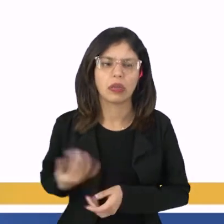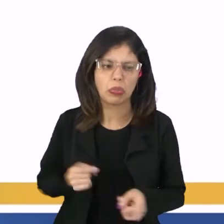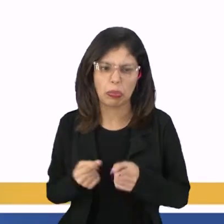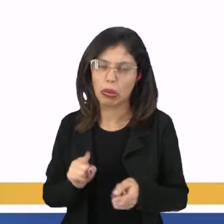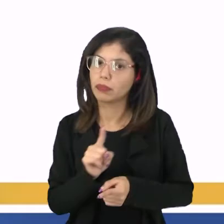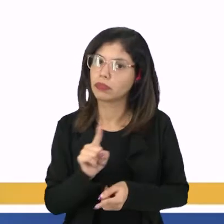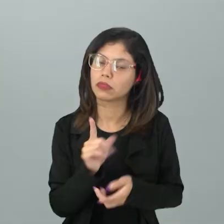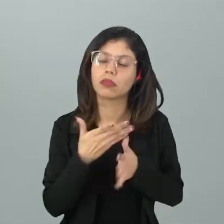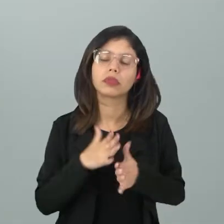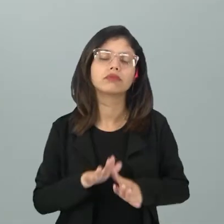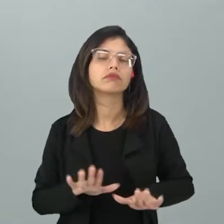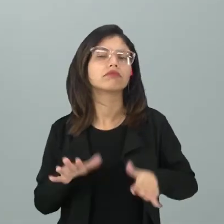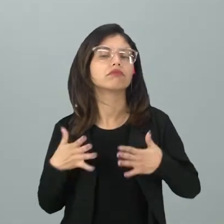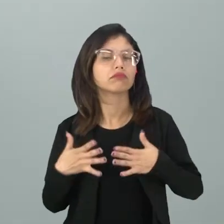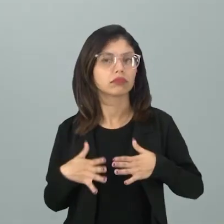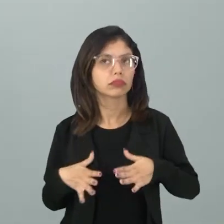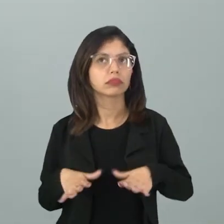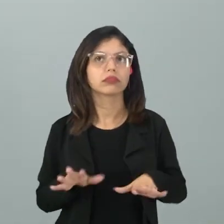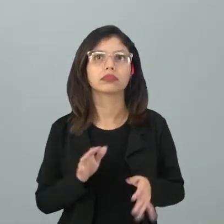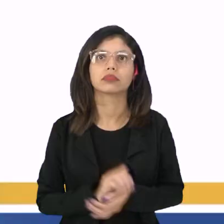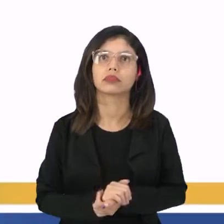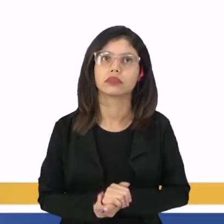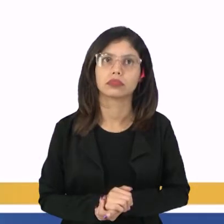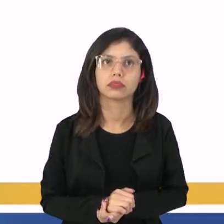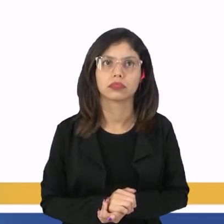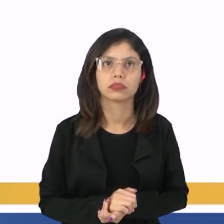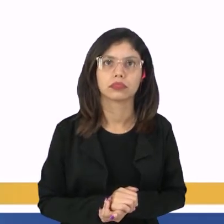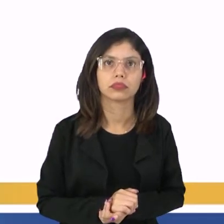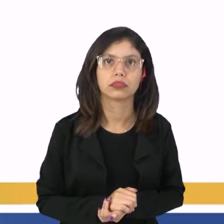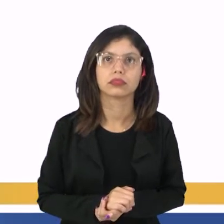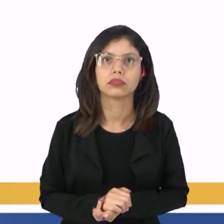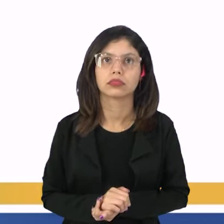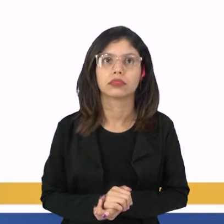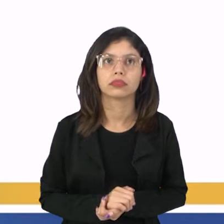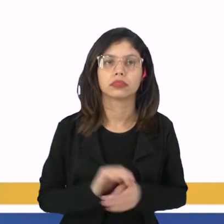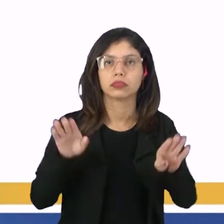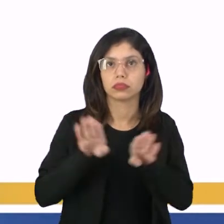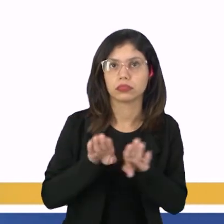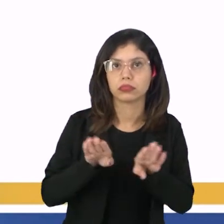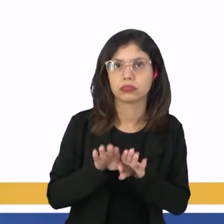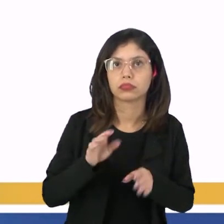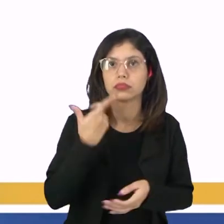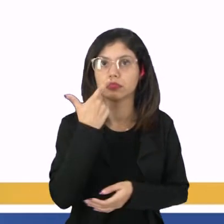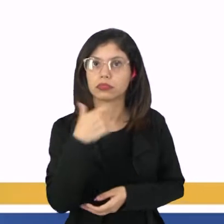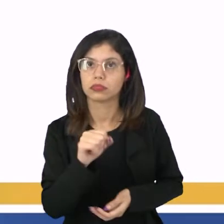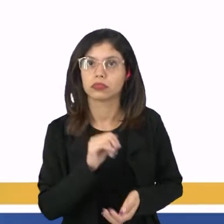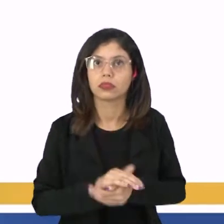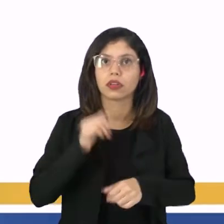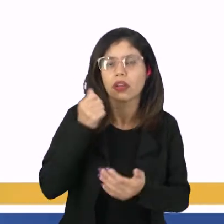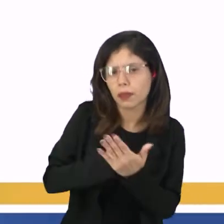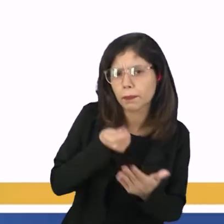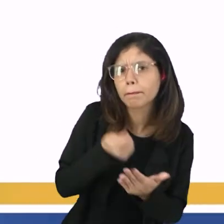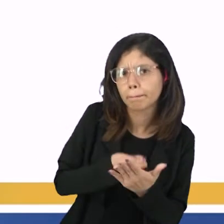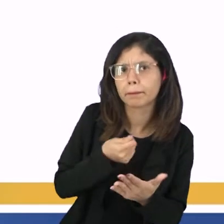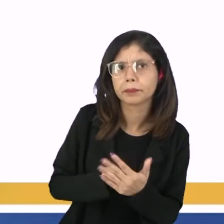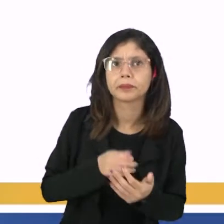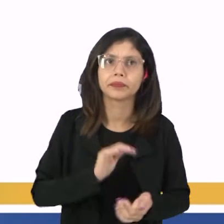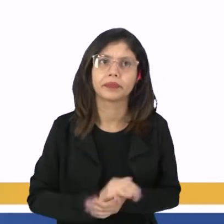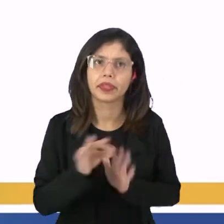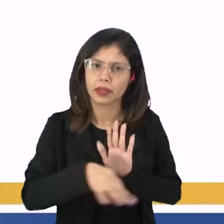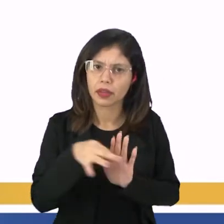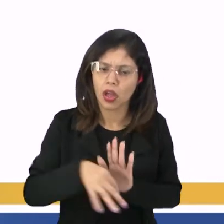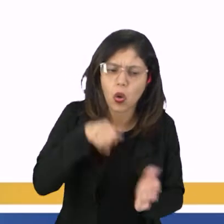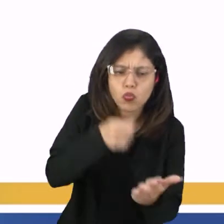agressivo, tá? Aí esse elemento também que está sublinhado aí para vocês. Temos também uma linguagem mais exigente, uma coisa